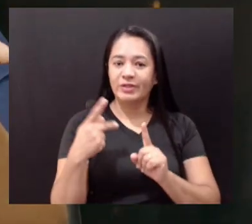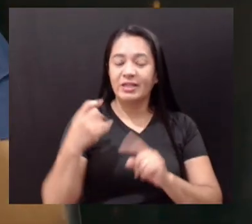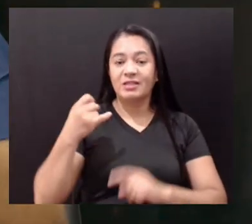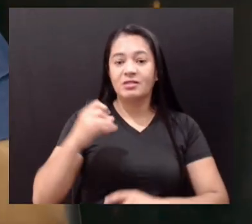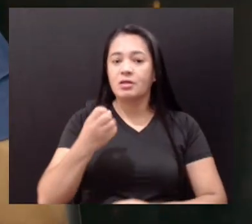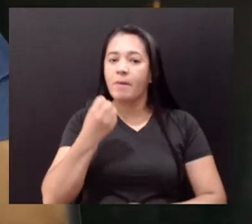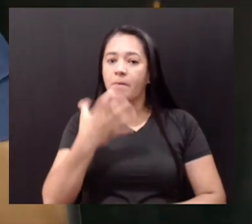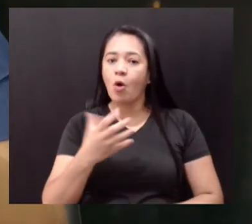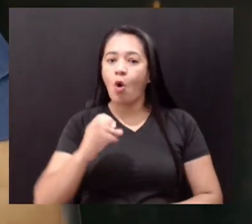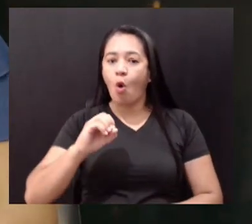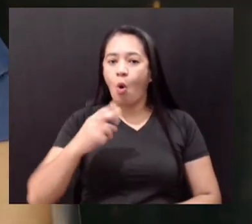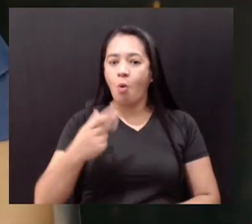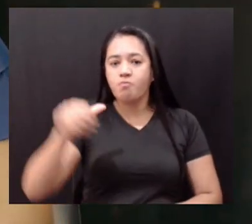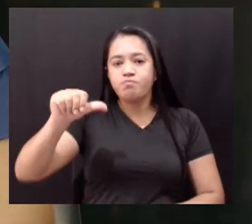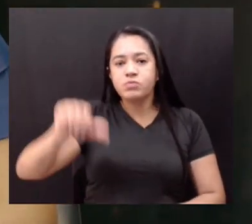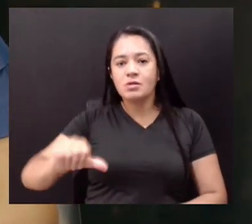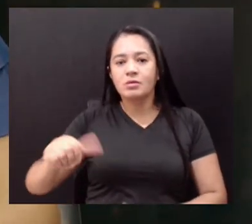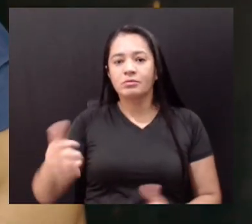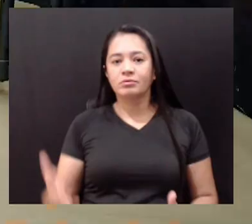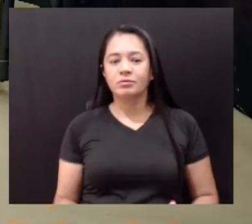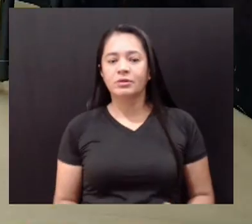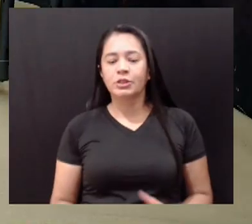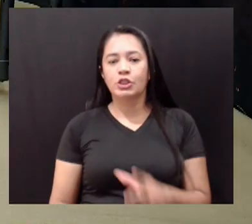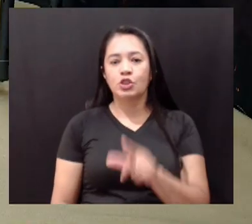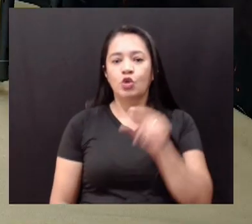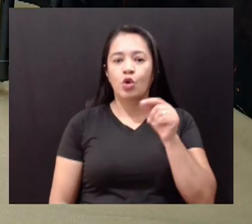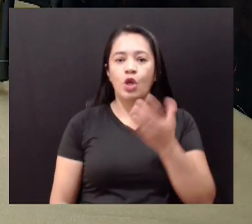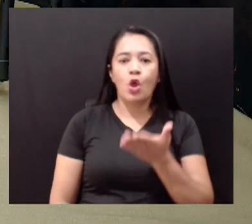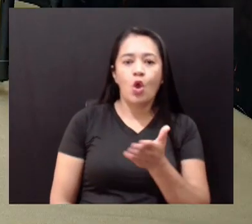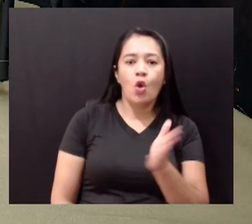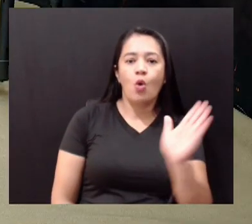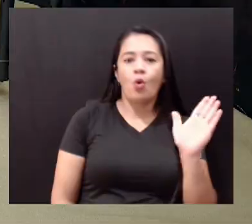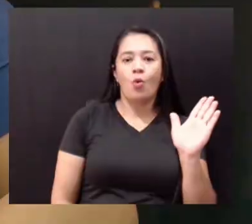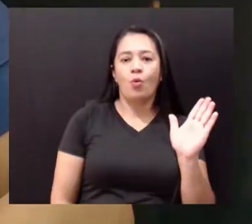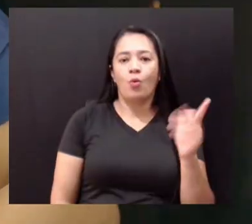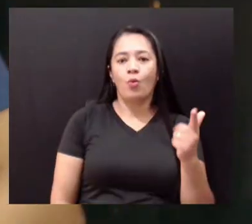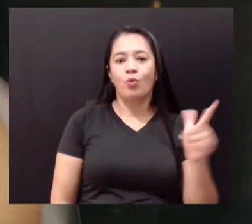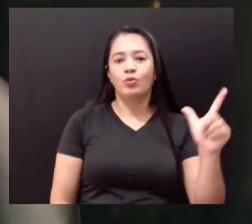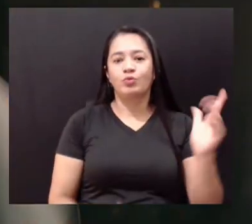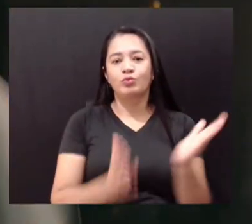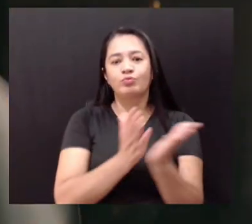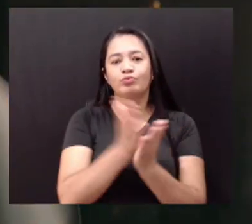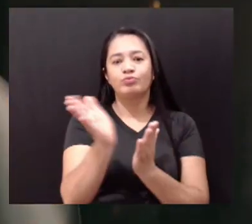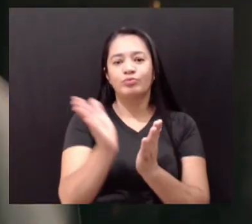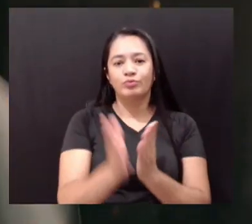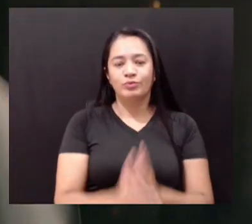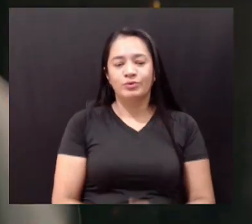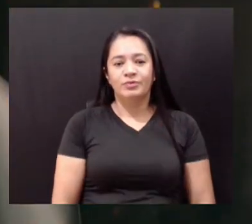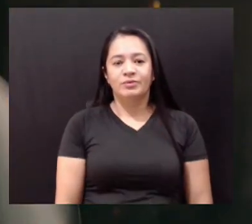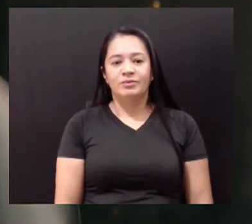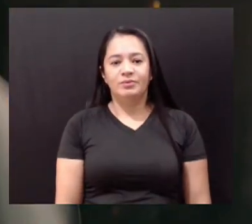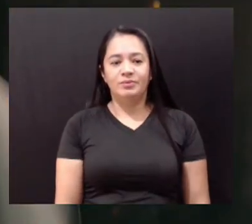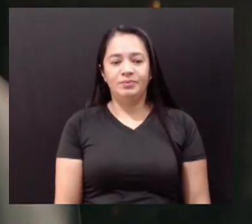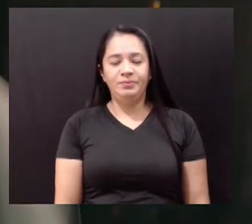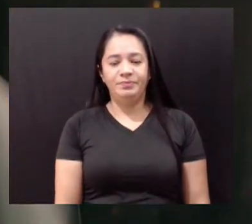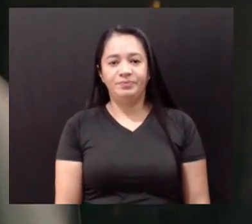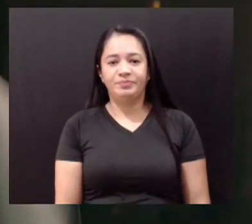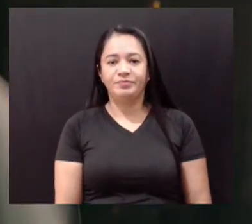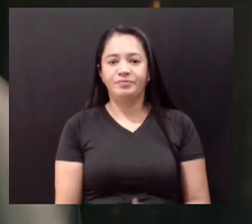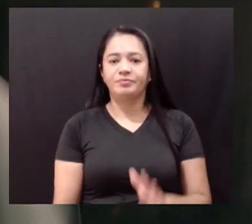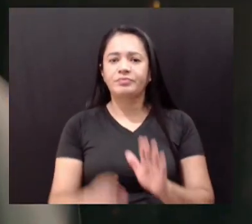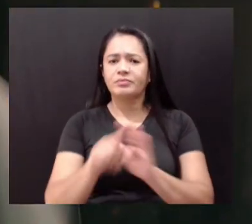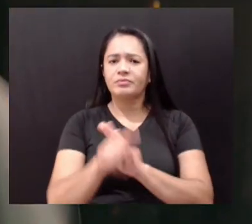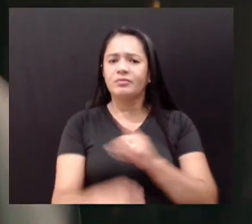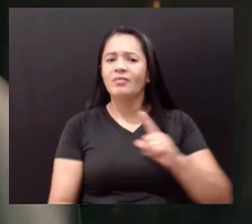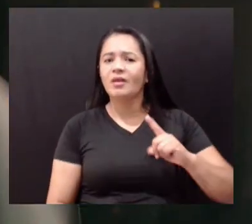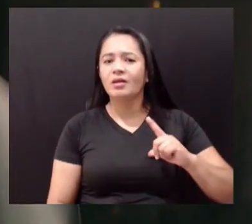né, e aí traçar aí um novo caminho. Uhum. É isso mesmo. Vamos lá, tem mais perguntas pra gente, produção? Vamos lá então? Deixa eu ver se